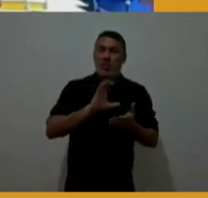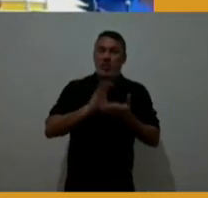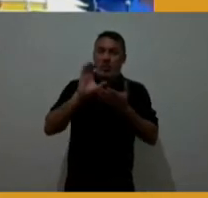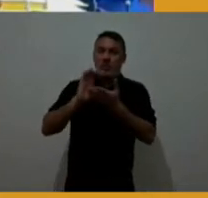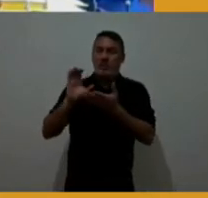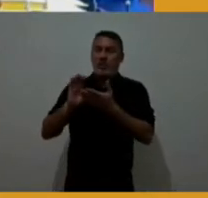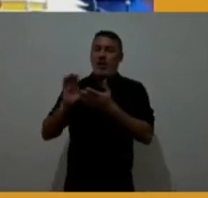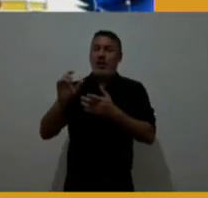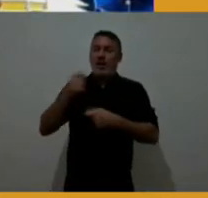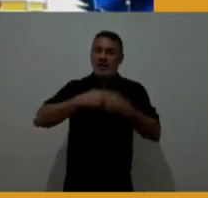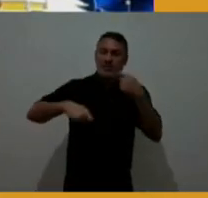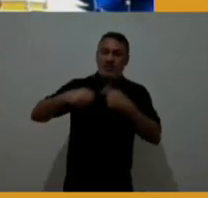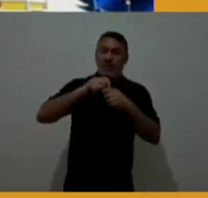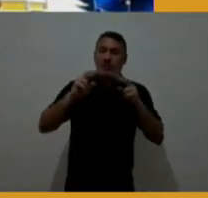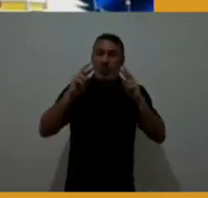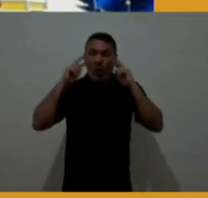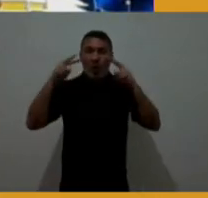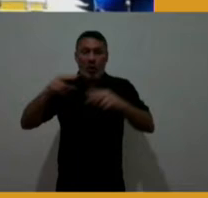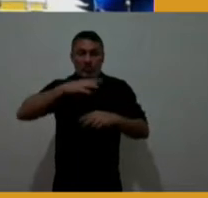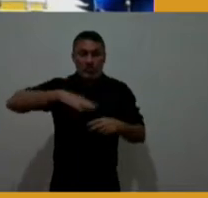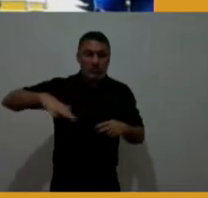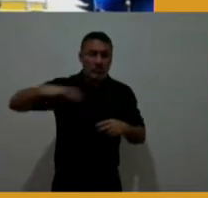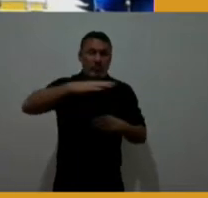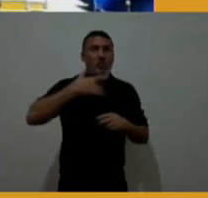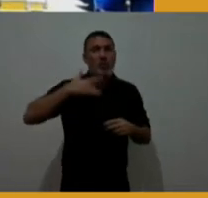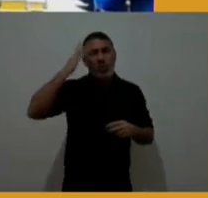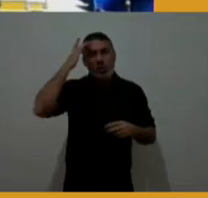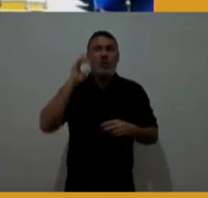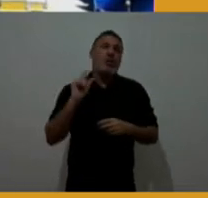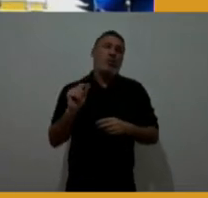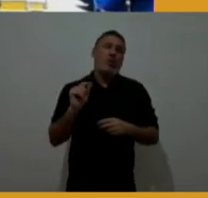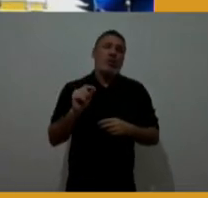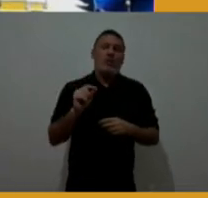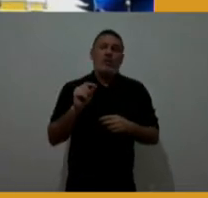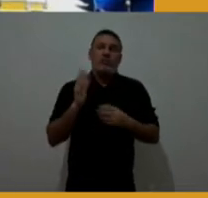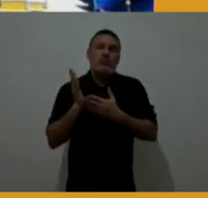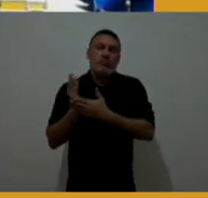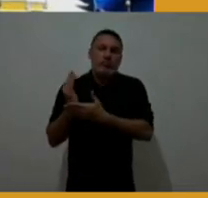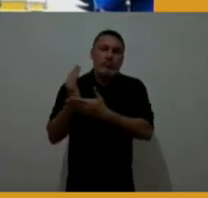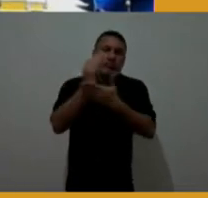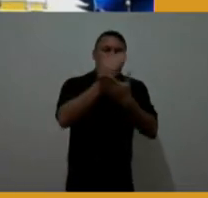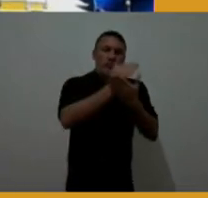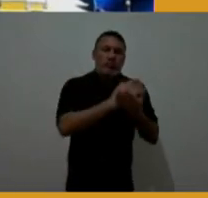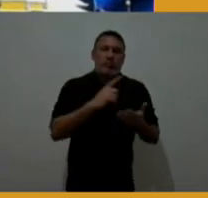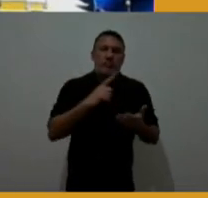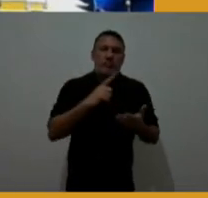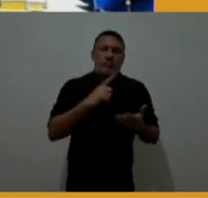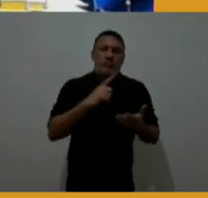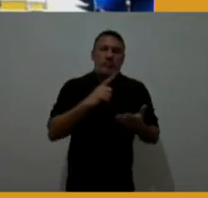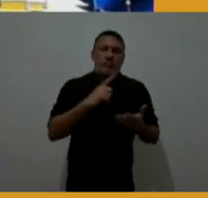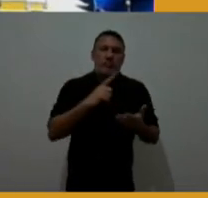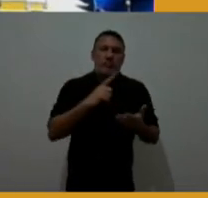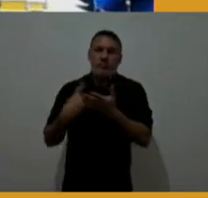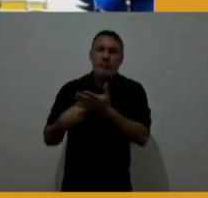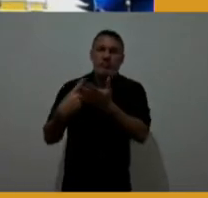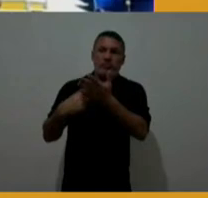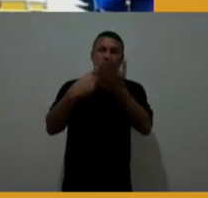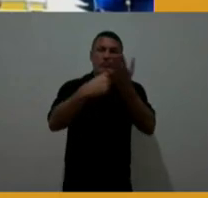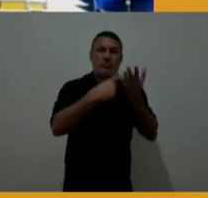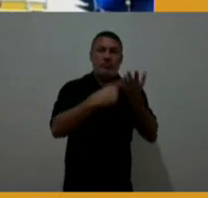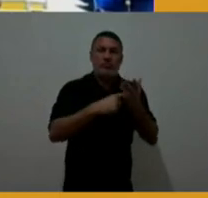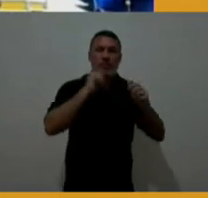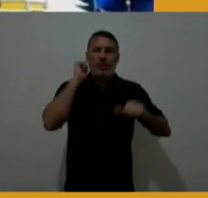a grande tendência agora é mapear essa, vamos dizer assim, grande transformação que a gente